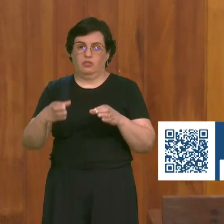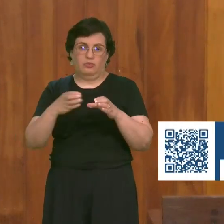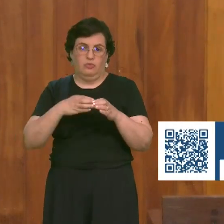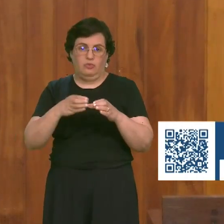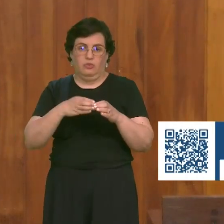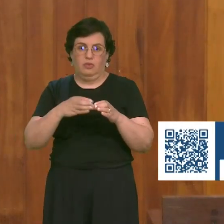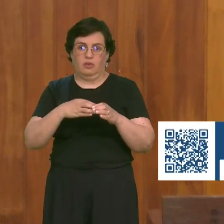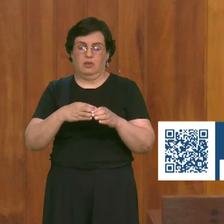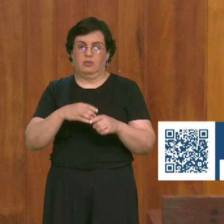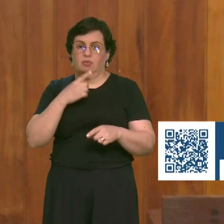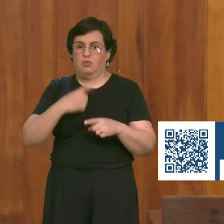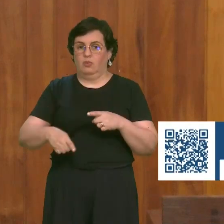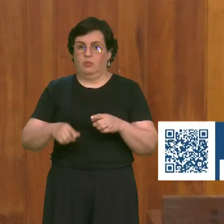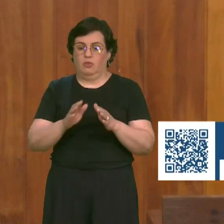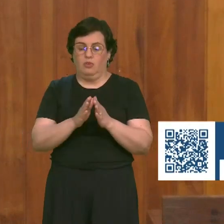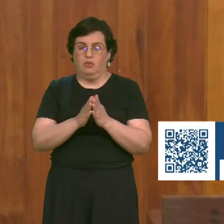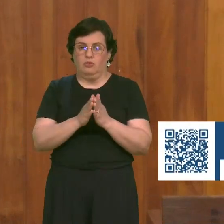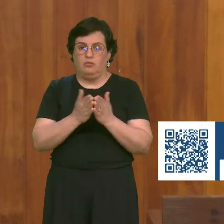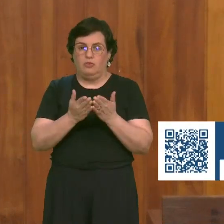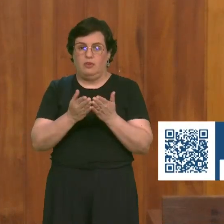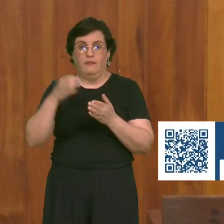não consegue tirar passaporte